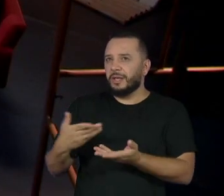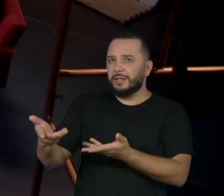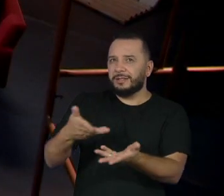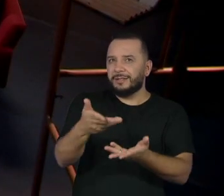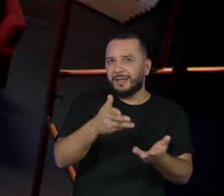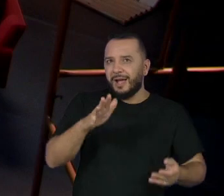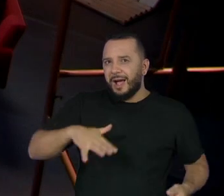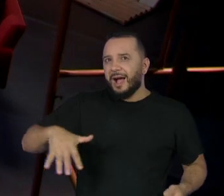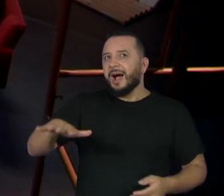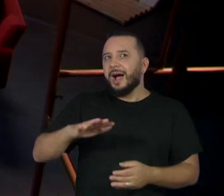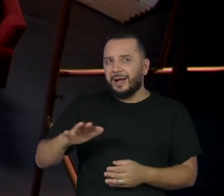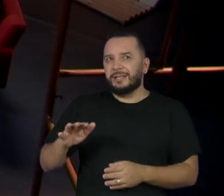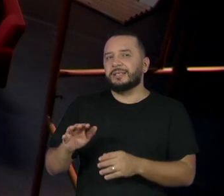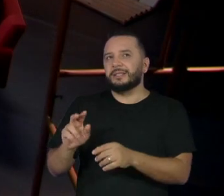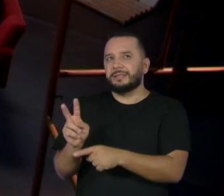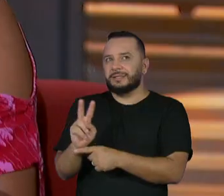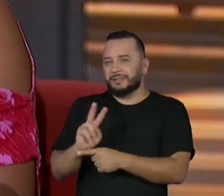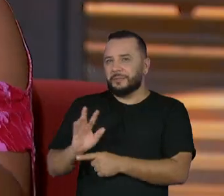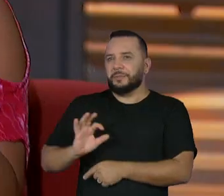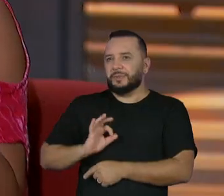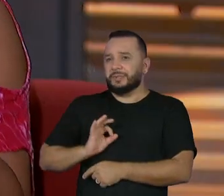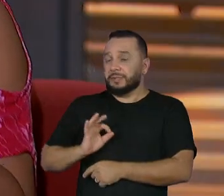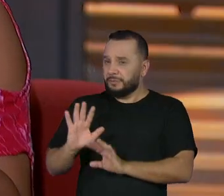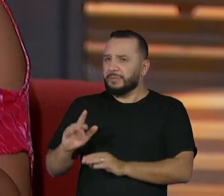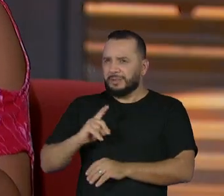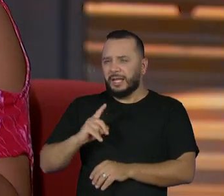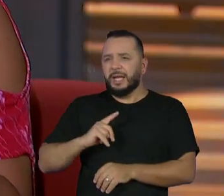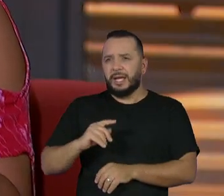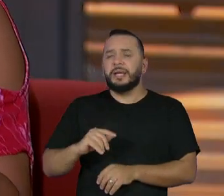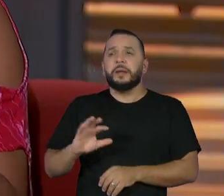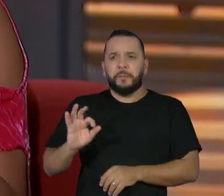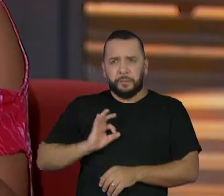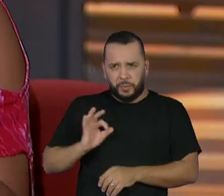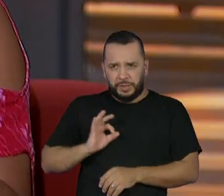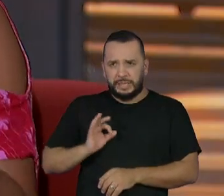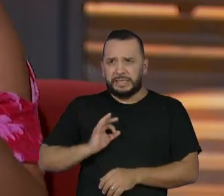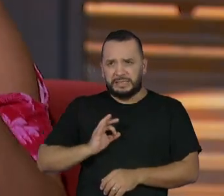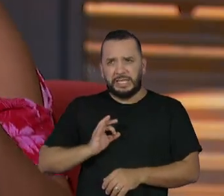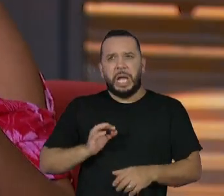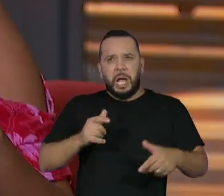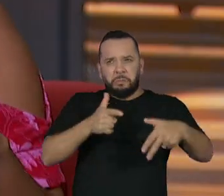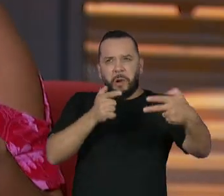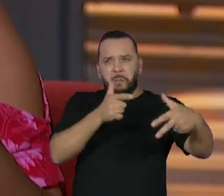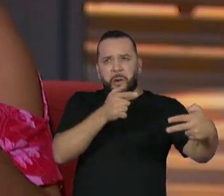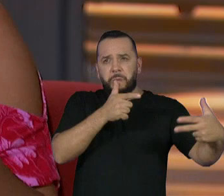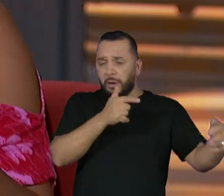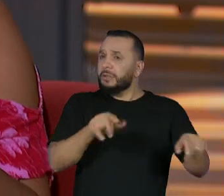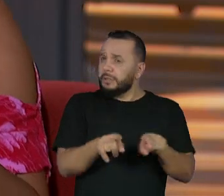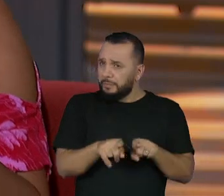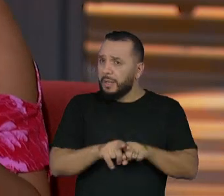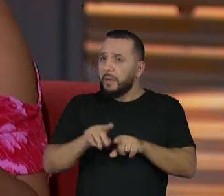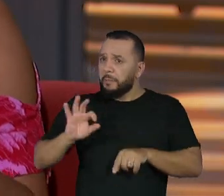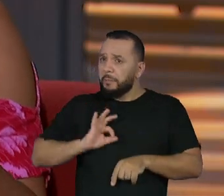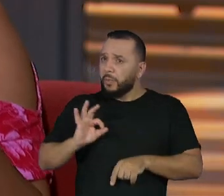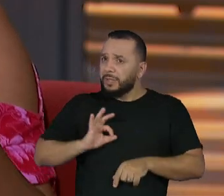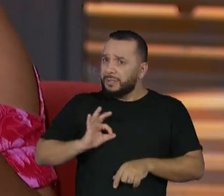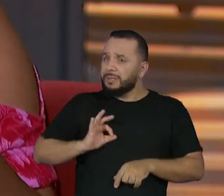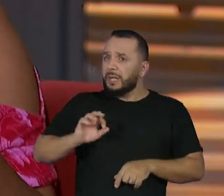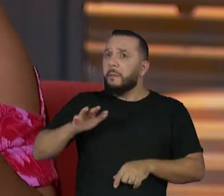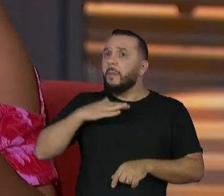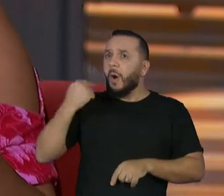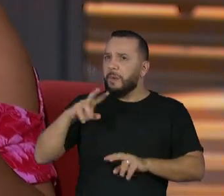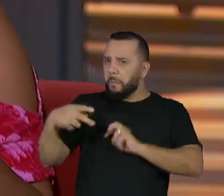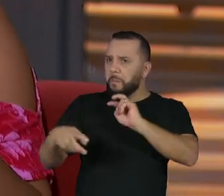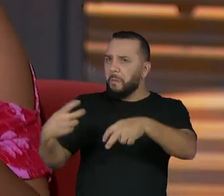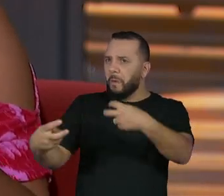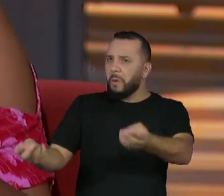mais mata, mas também tem a que mais morre. E os índices de morte, principalmente pensando aqui em São Paulo, um dos primeiros lugares